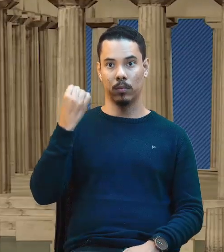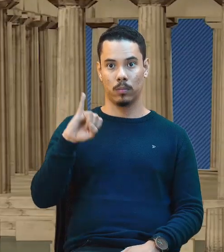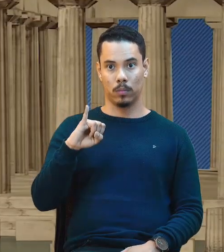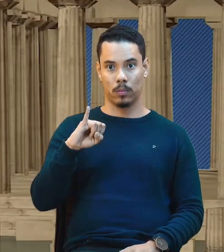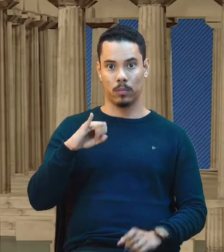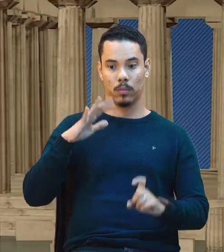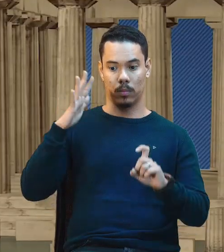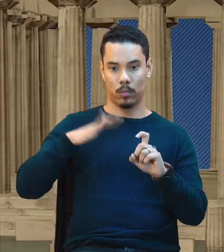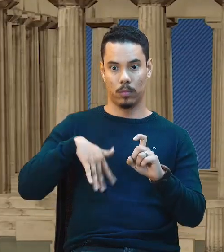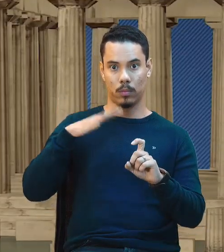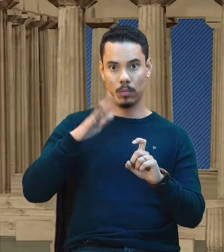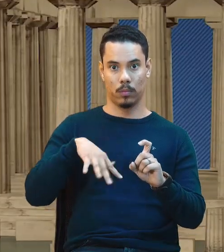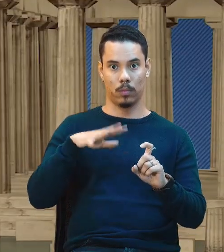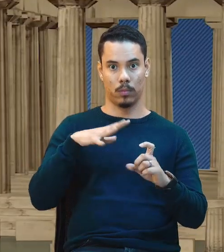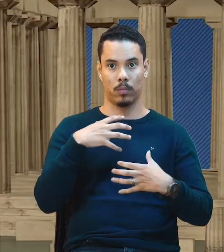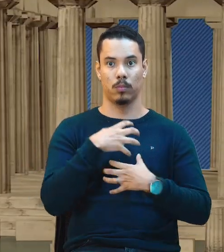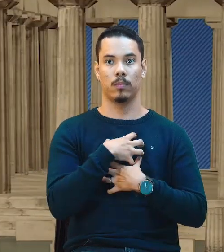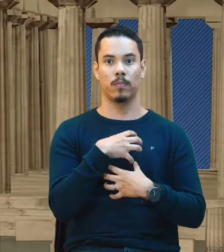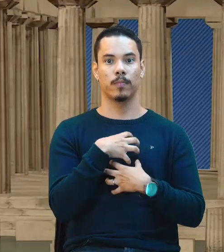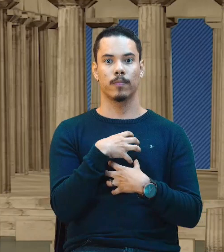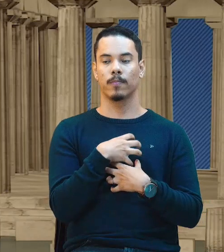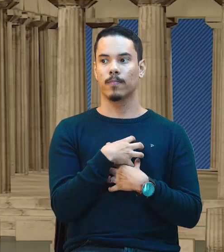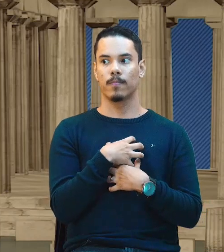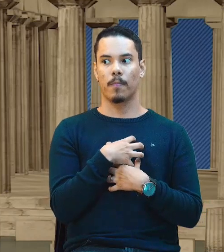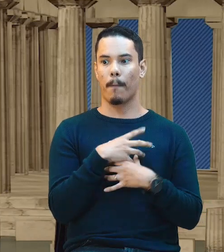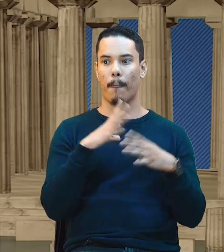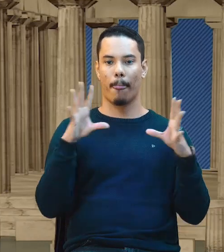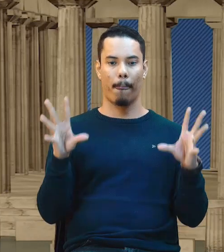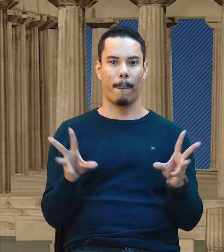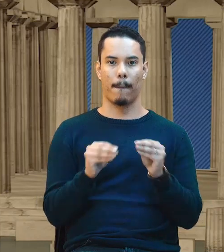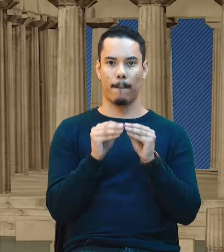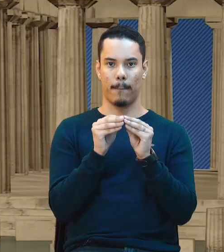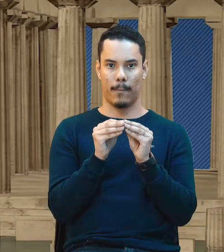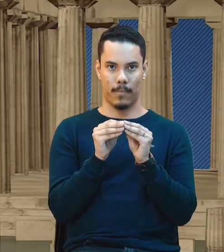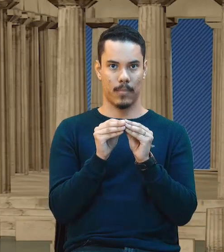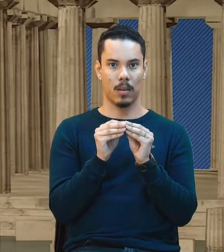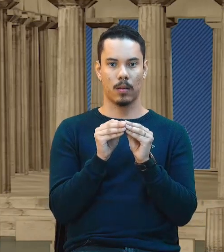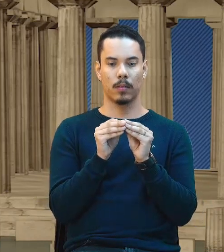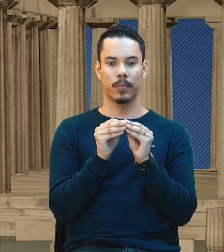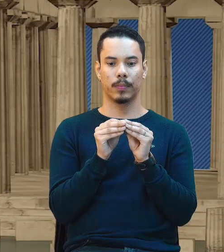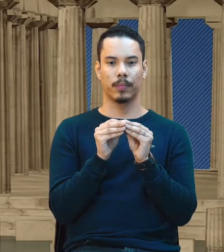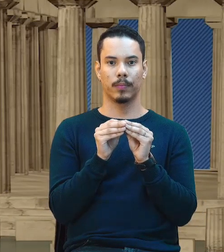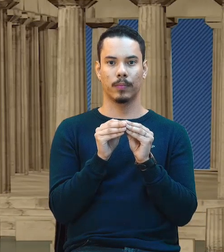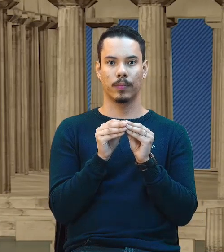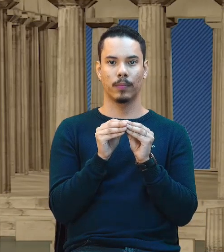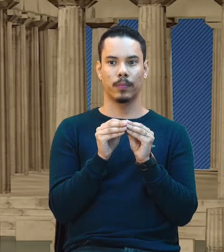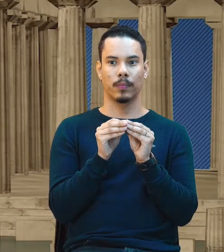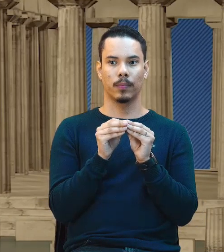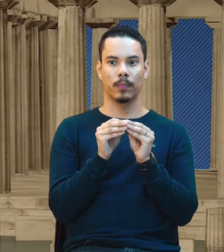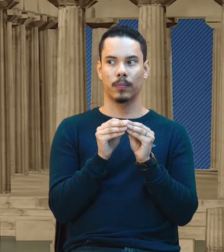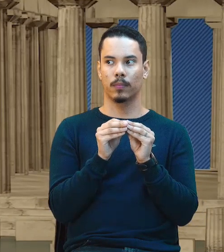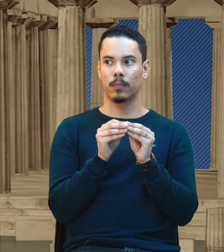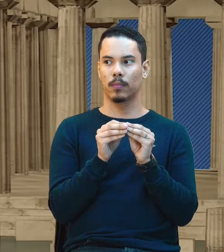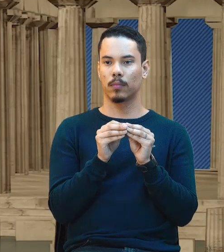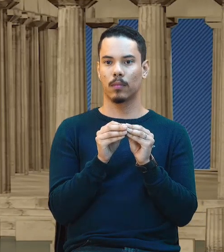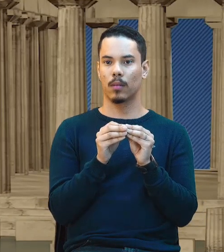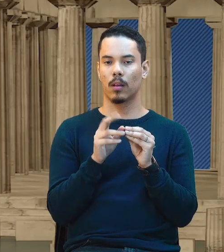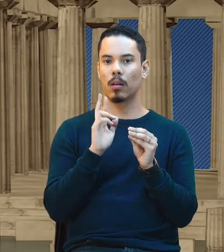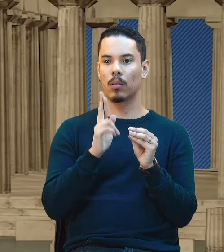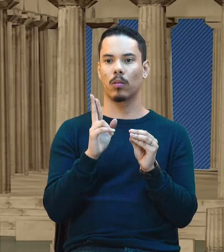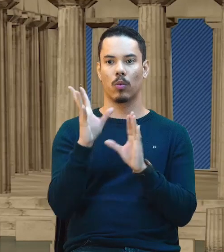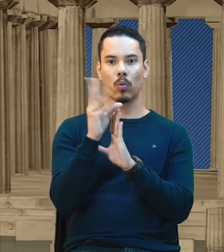de forma assim resumida, ele não é um conteúdo que não se questiona, não